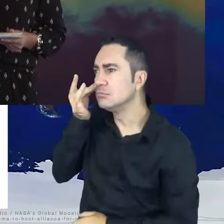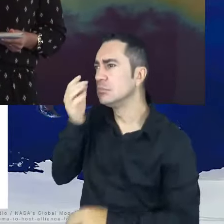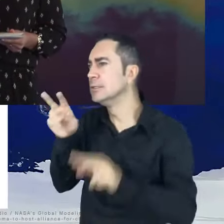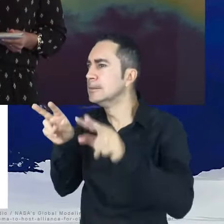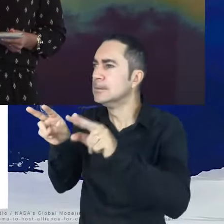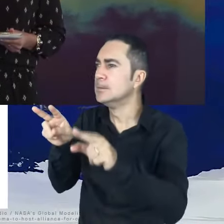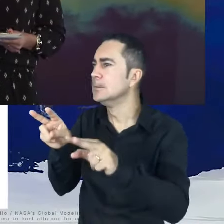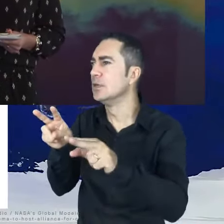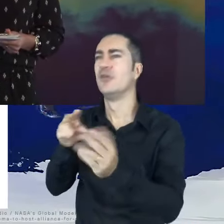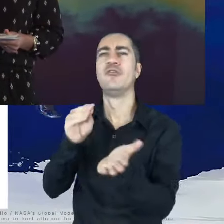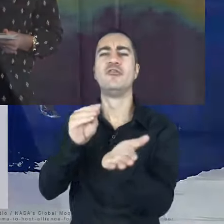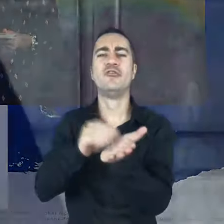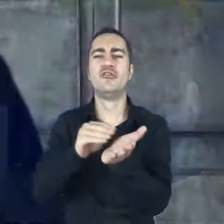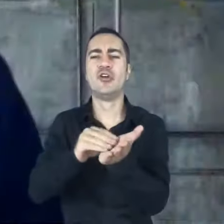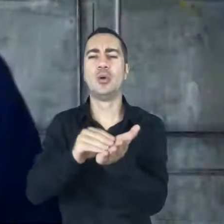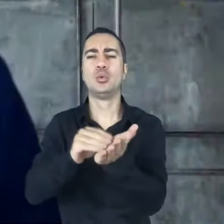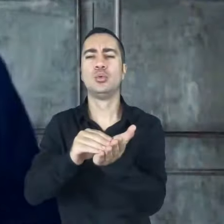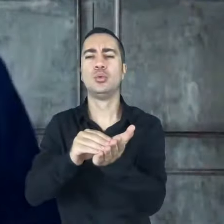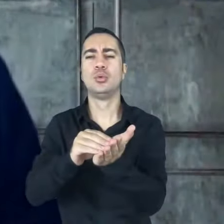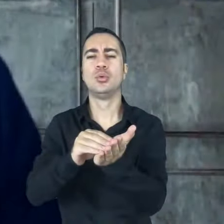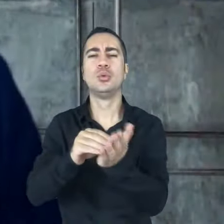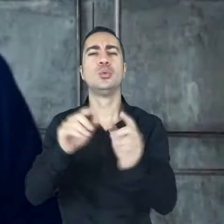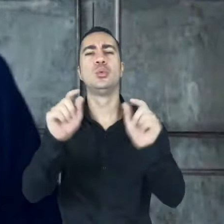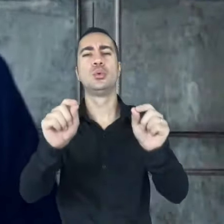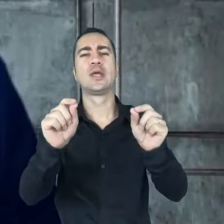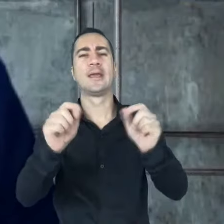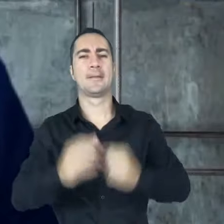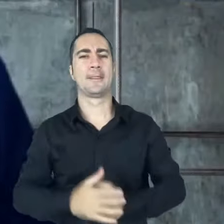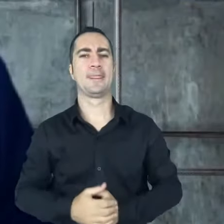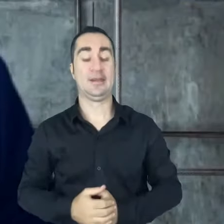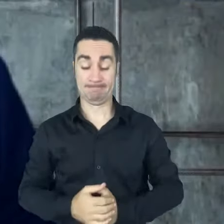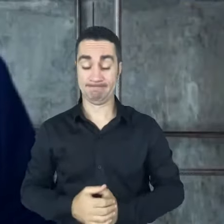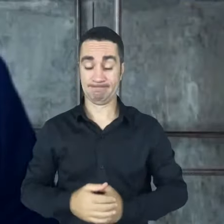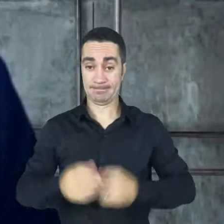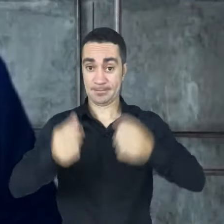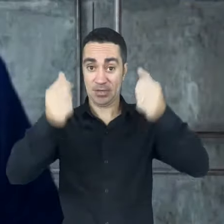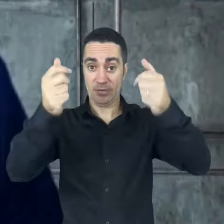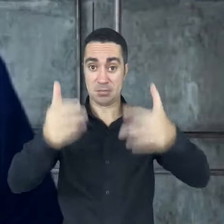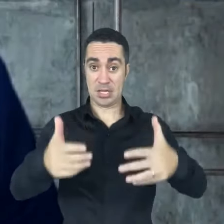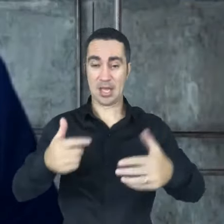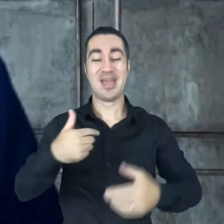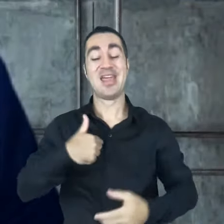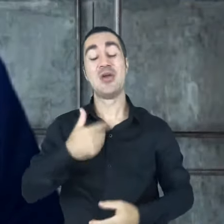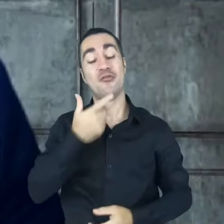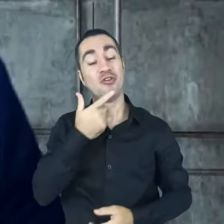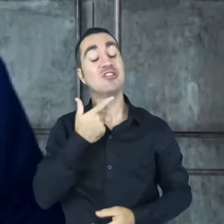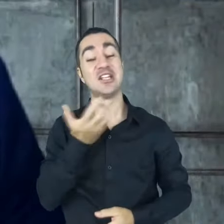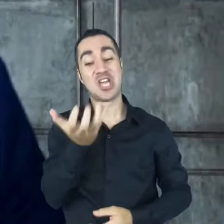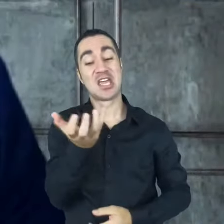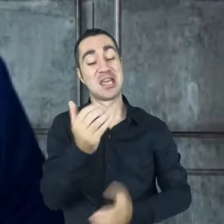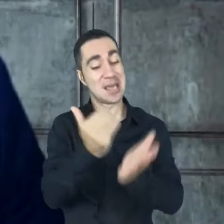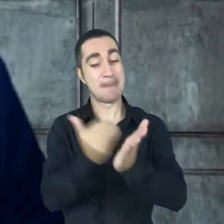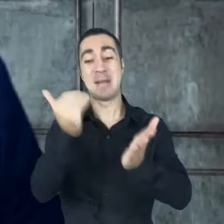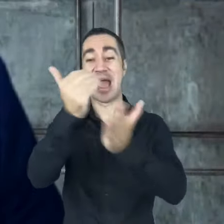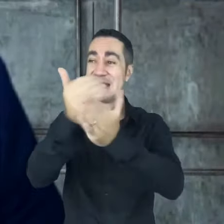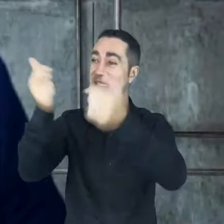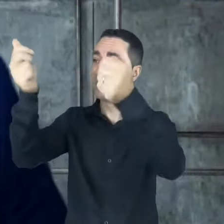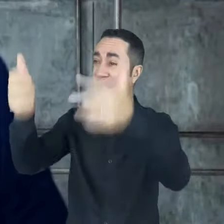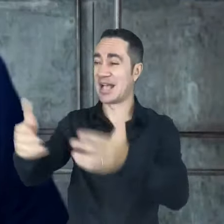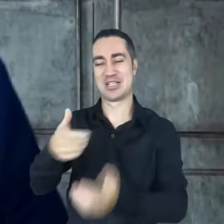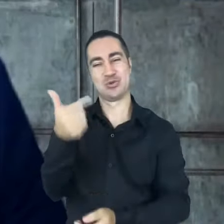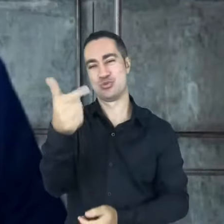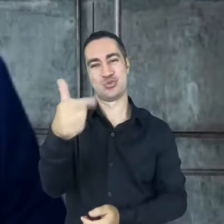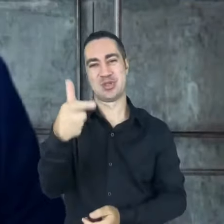Olha só, Juliana, o que eu, Carlos, esperava mais, é claro que eu acho que a gente sai com gosto de vitória,